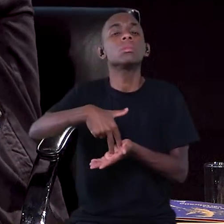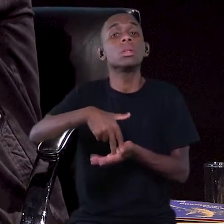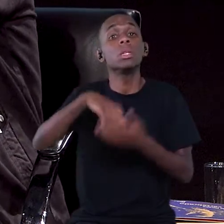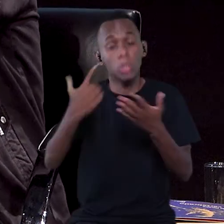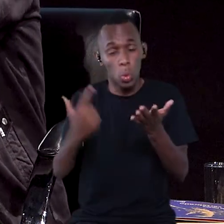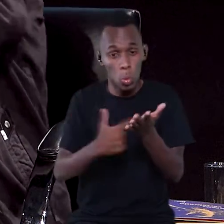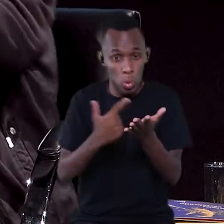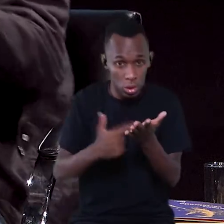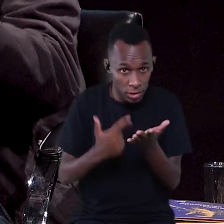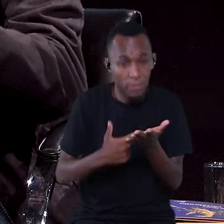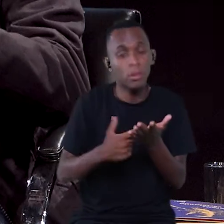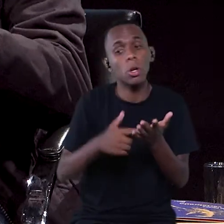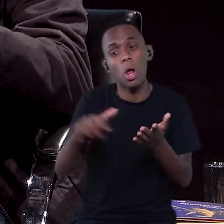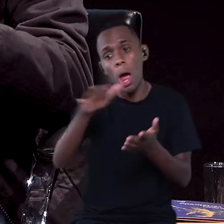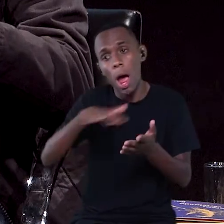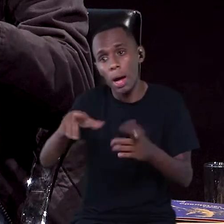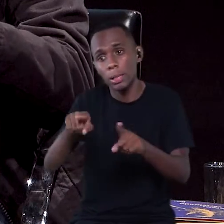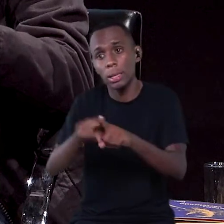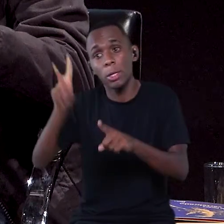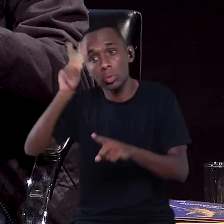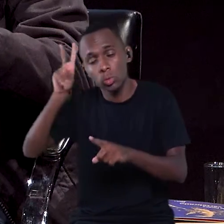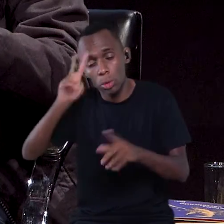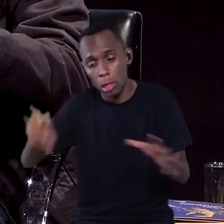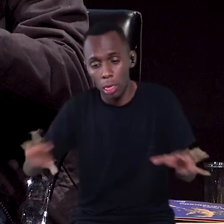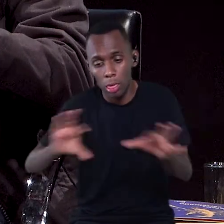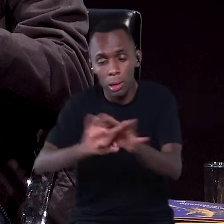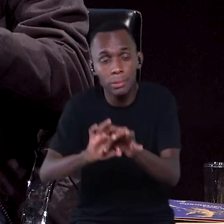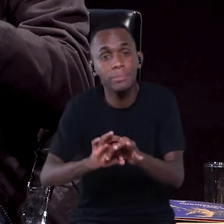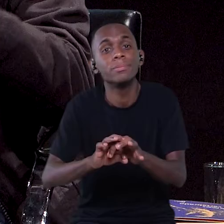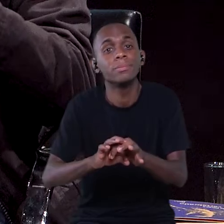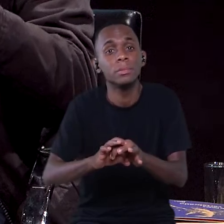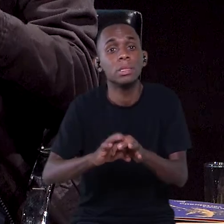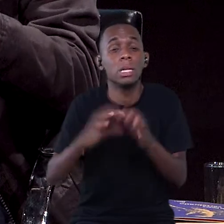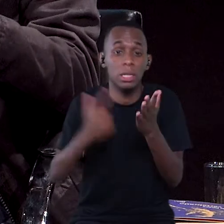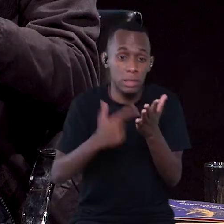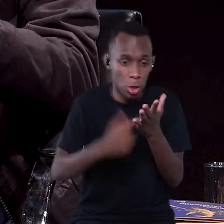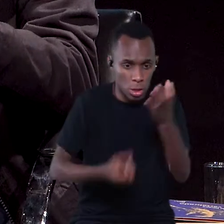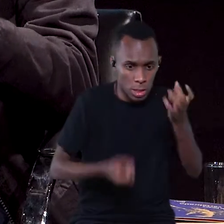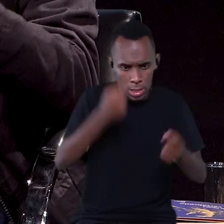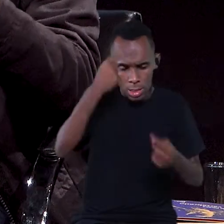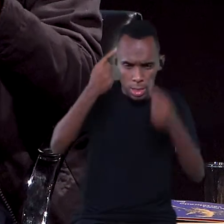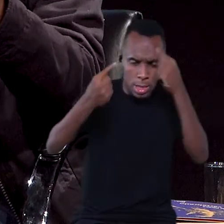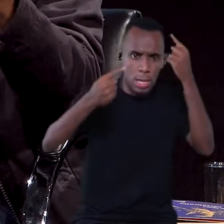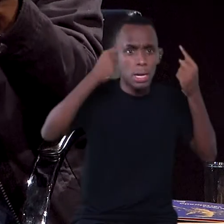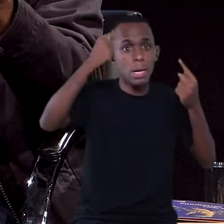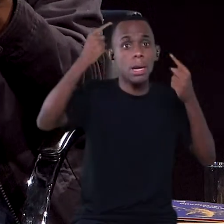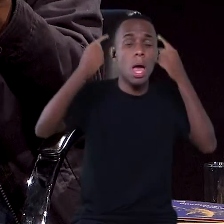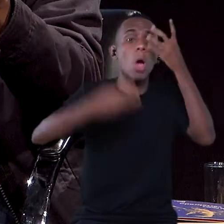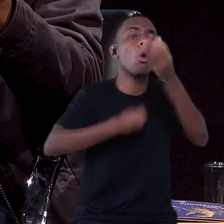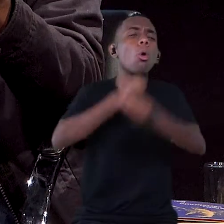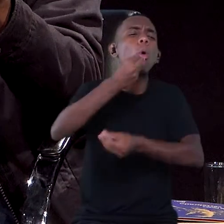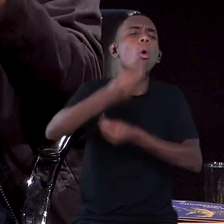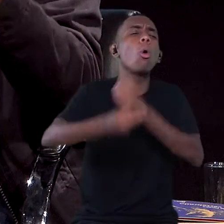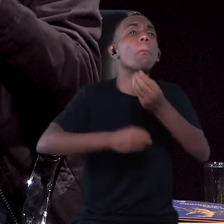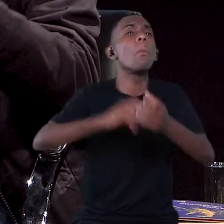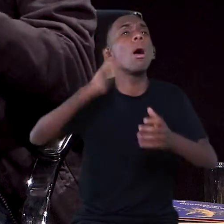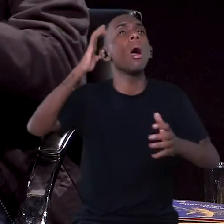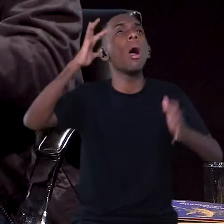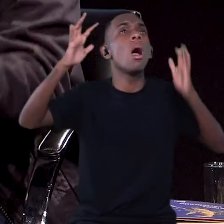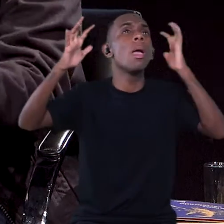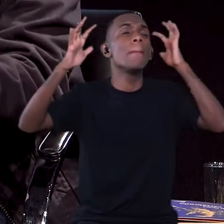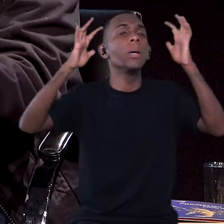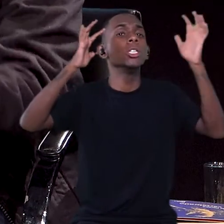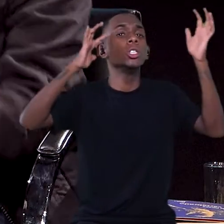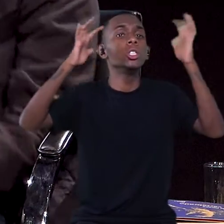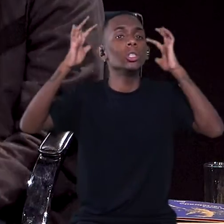para a literatura e uma para a historiografia. Para a literatura, criar textos imaginários do que seria esse país, pensado por